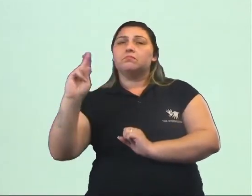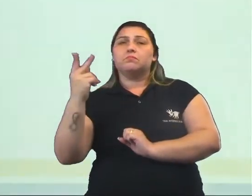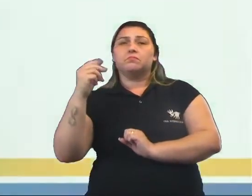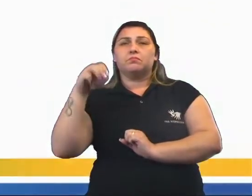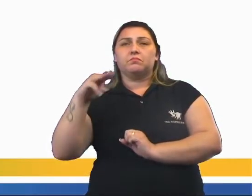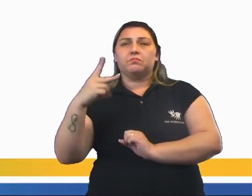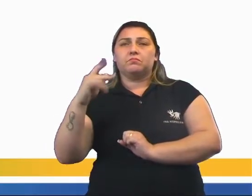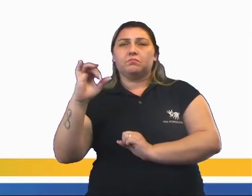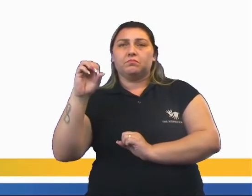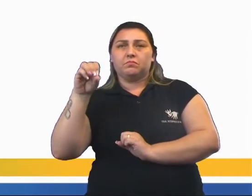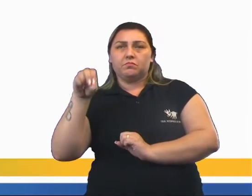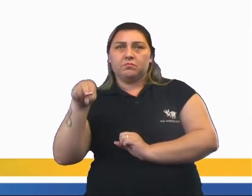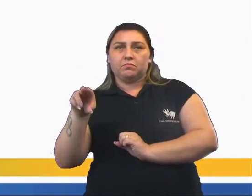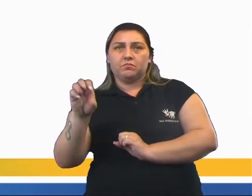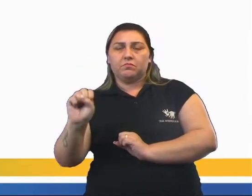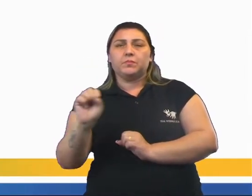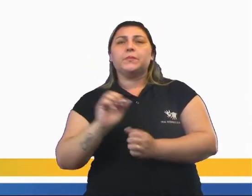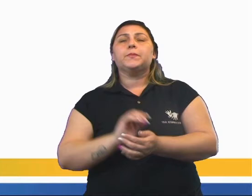champignons.